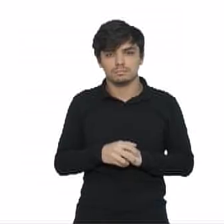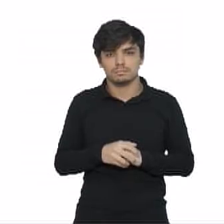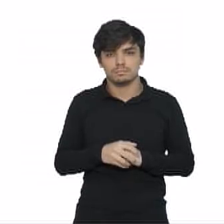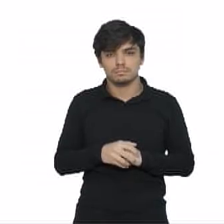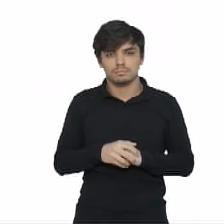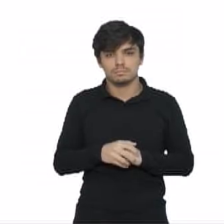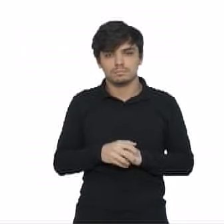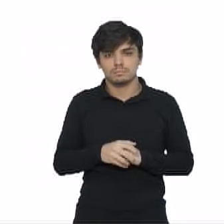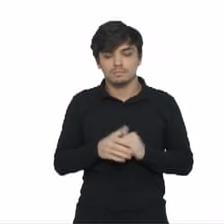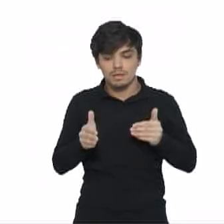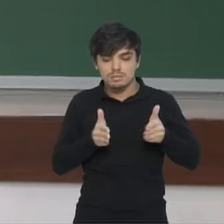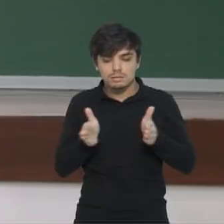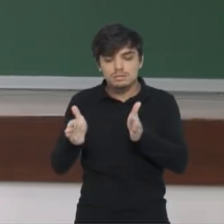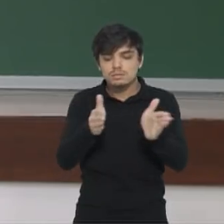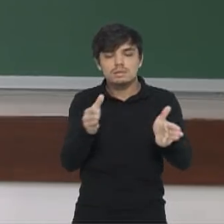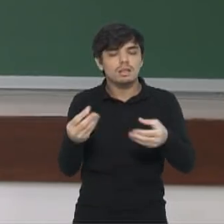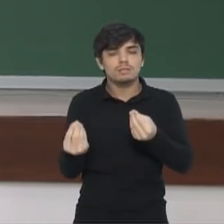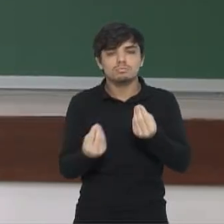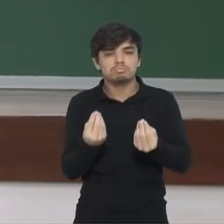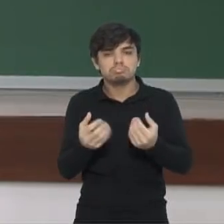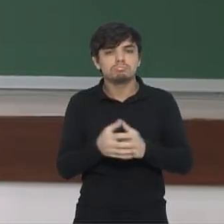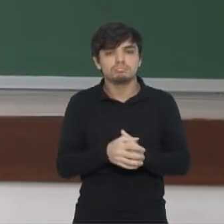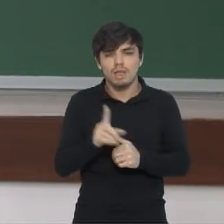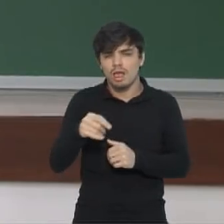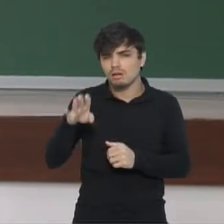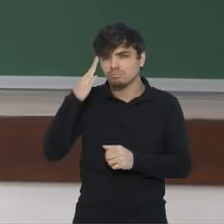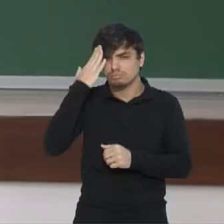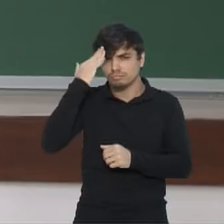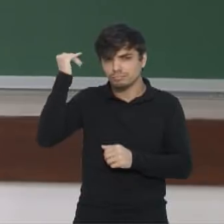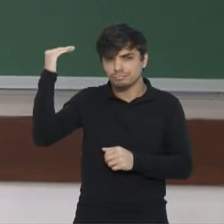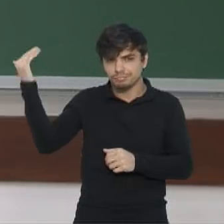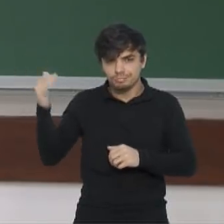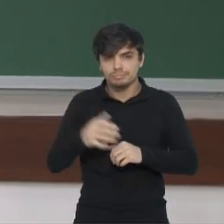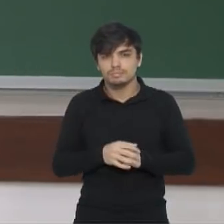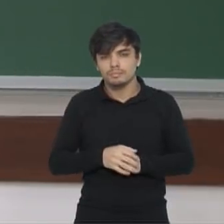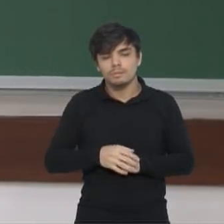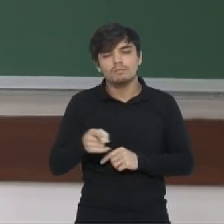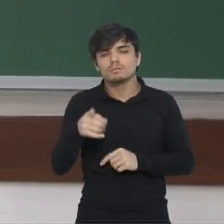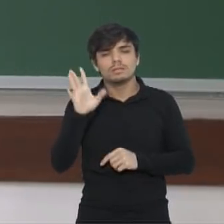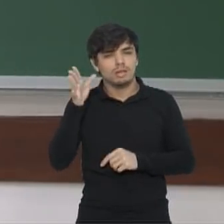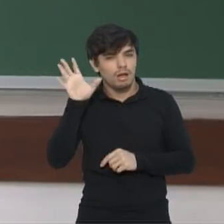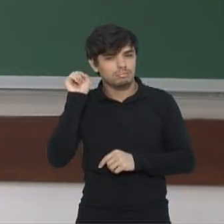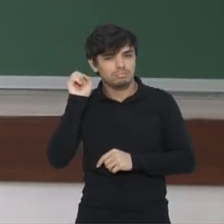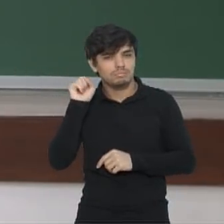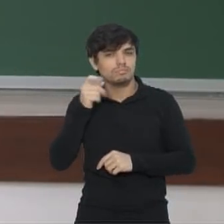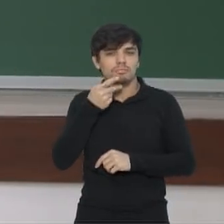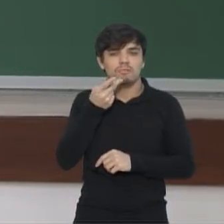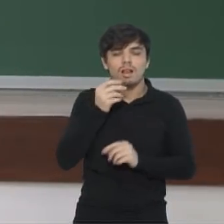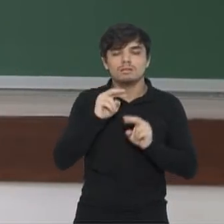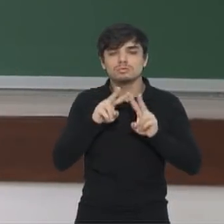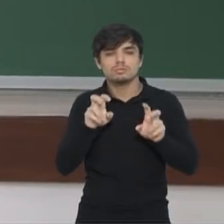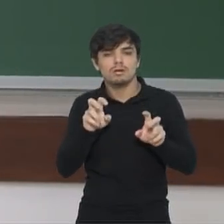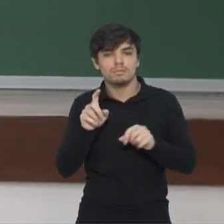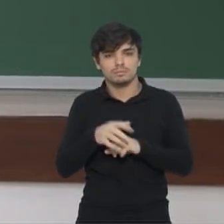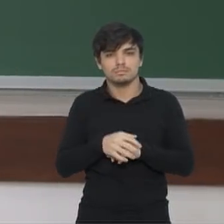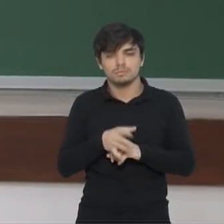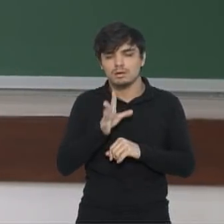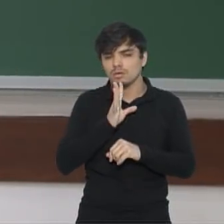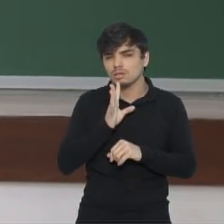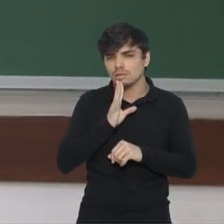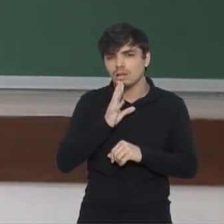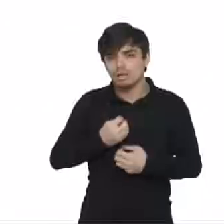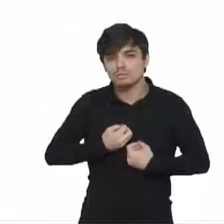E as estradas, pessoal? As estradas romanas eram muito famosas, Vocês já devem ter ouvido falar nessa